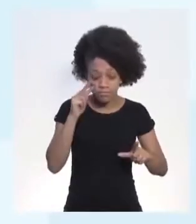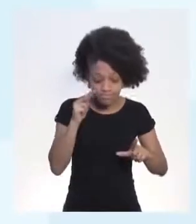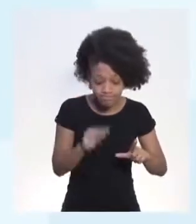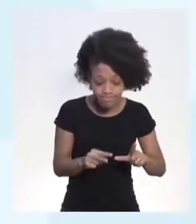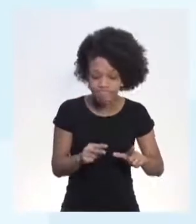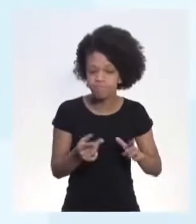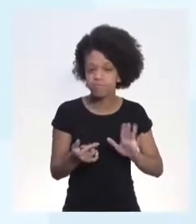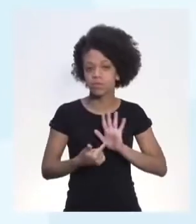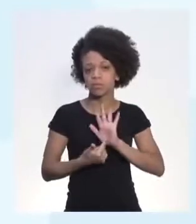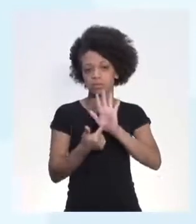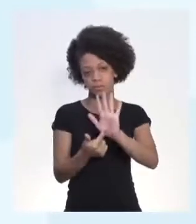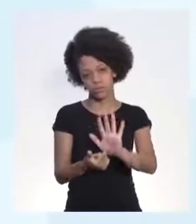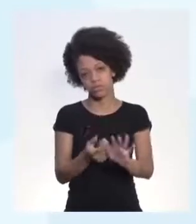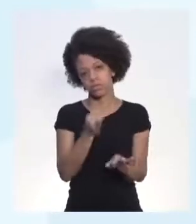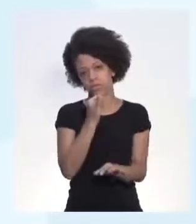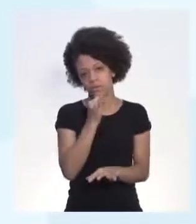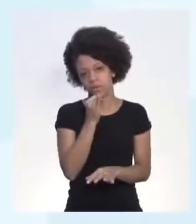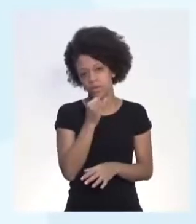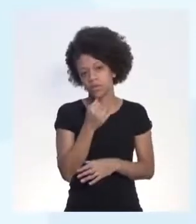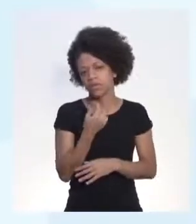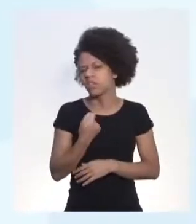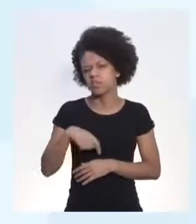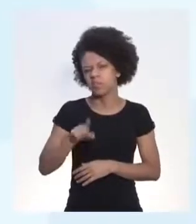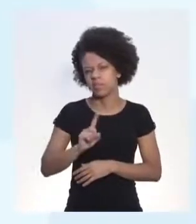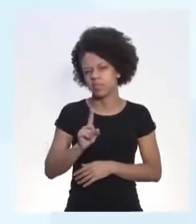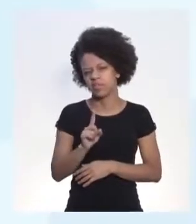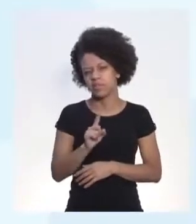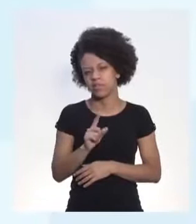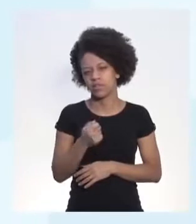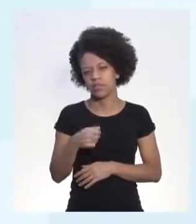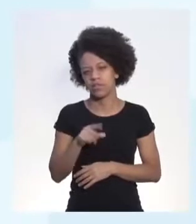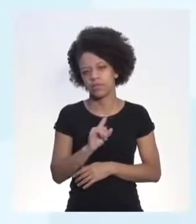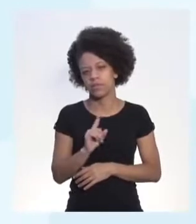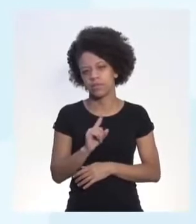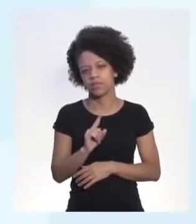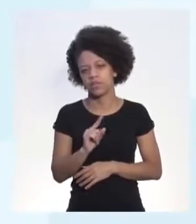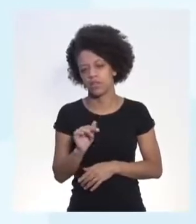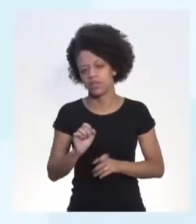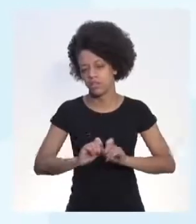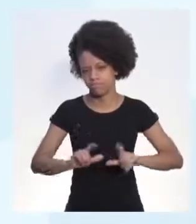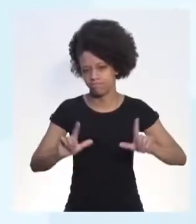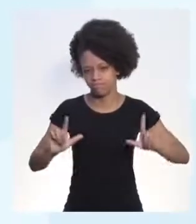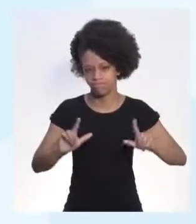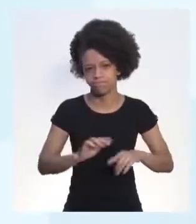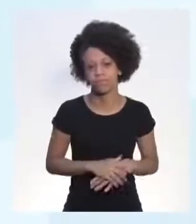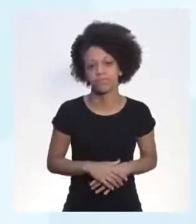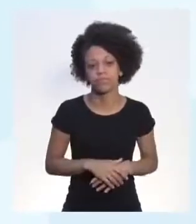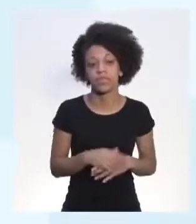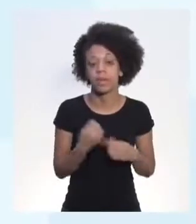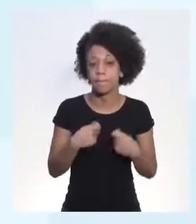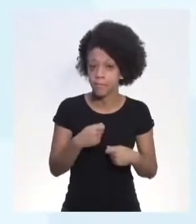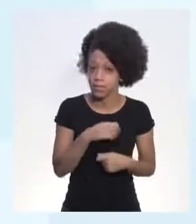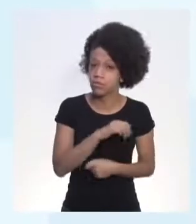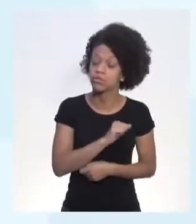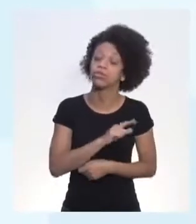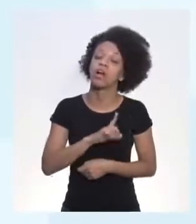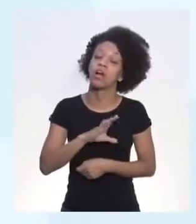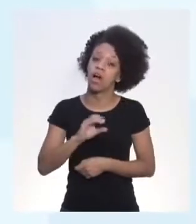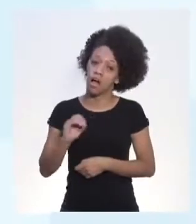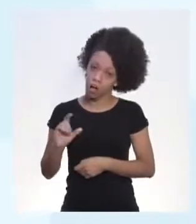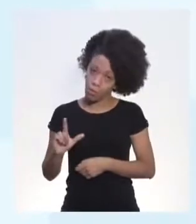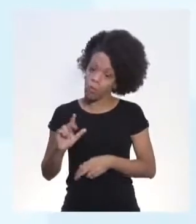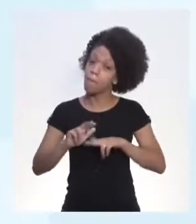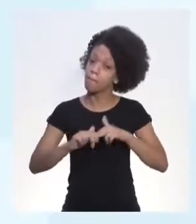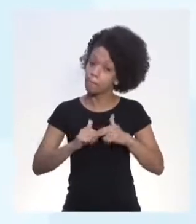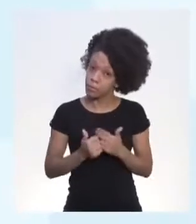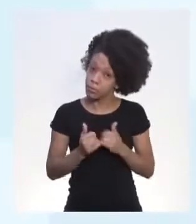mostrar um modelo aí que nós não vamos precisar, né? Nós não vamos precisar nesse formato. Nós precisamos de álcool, então por isso que eu estou